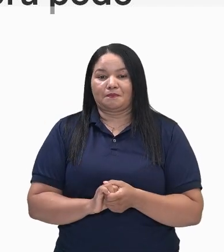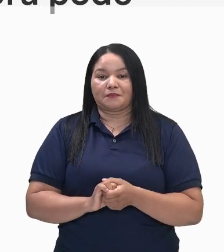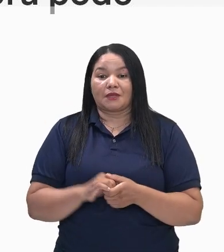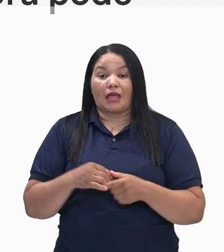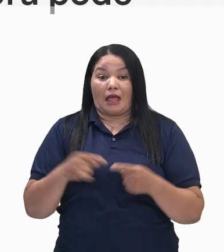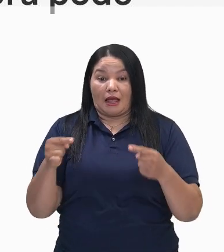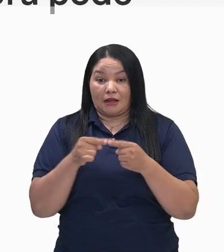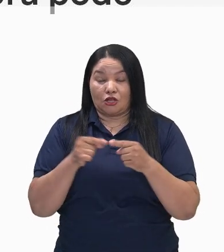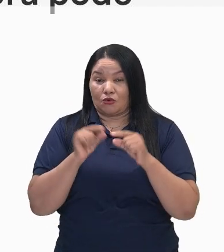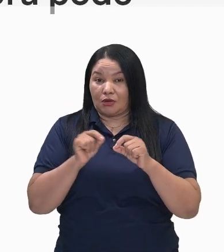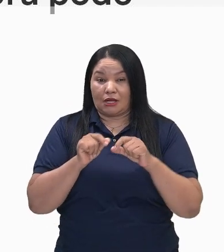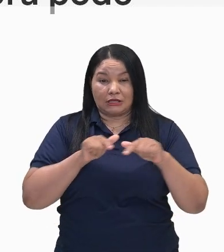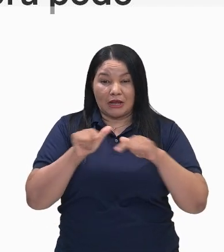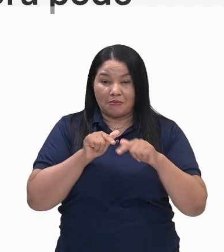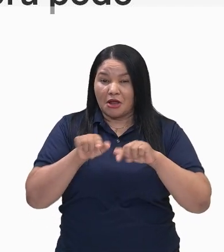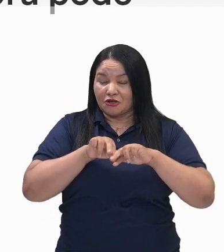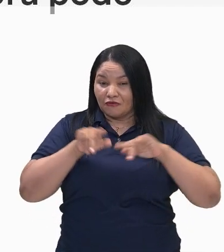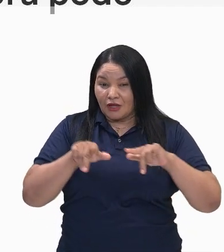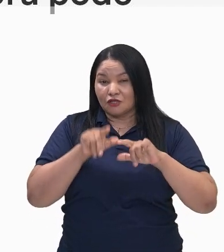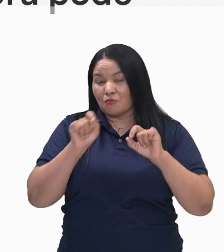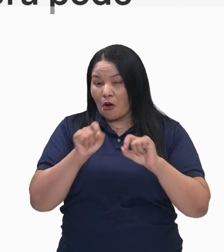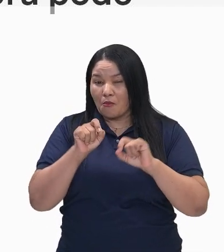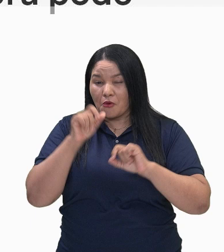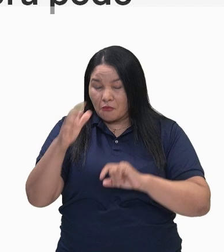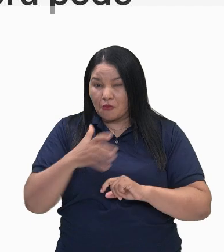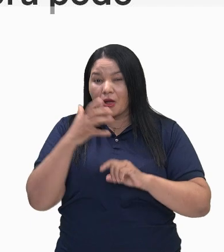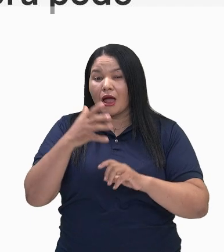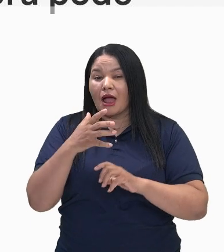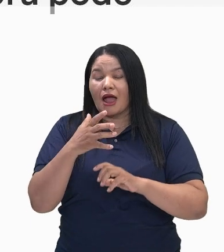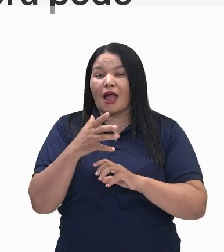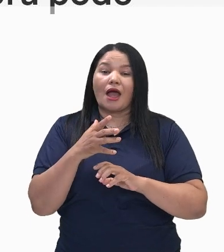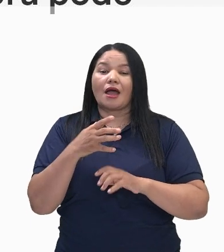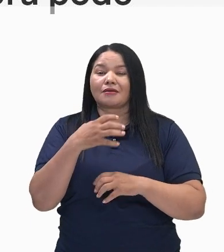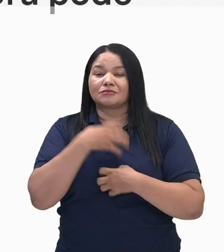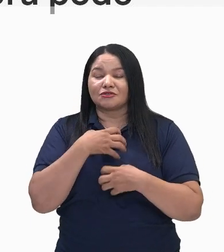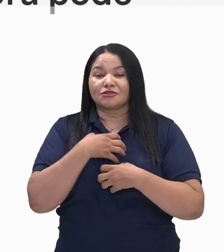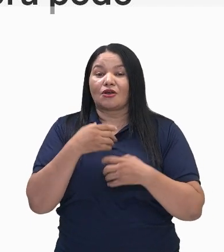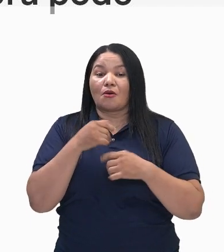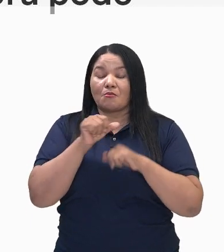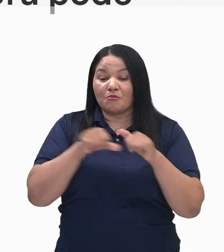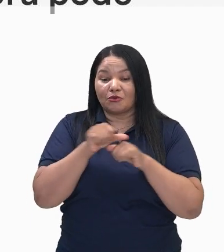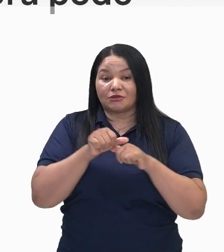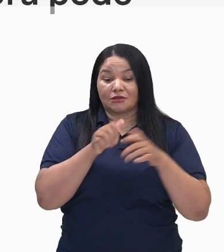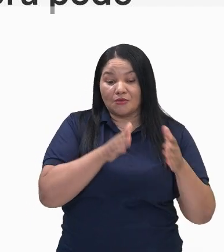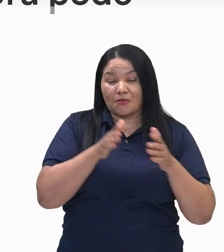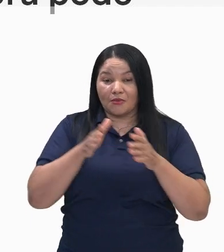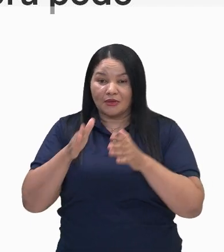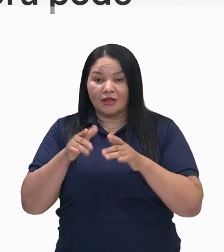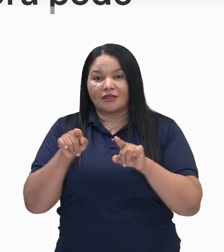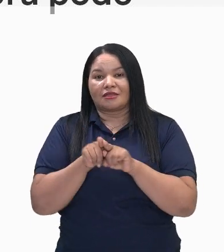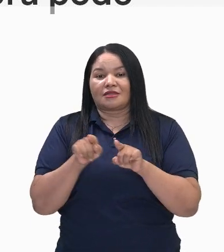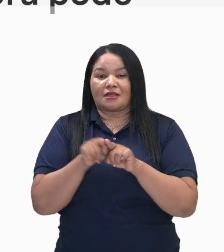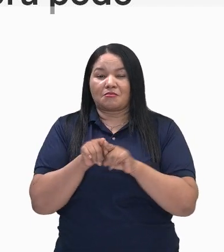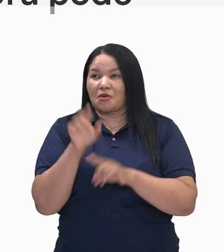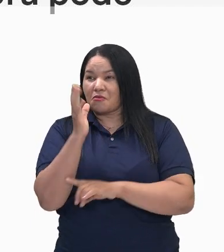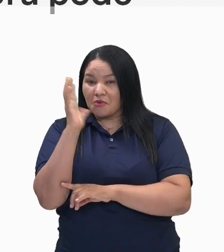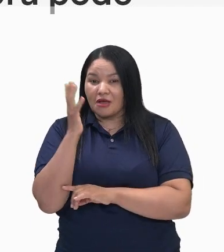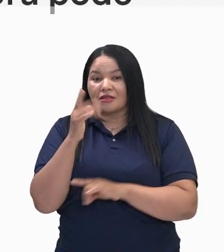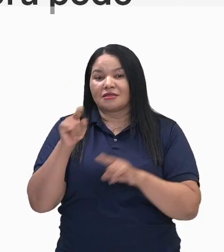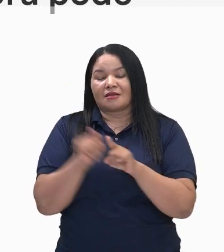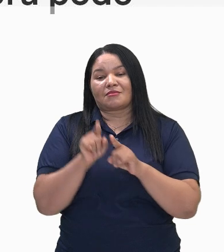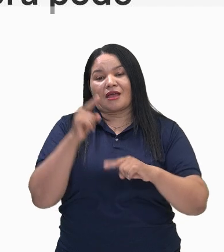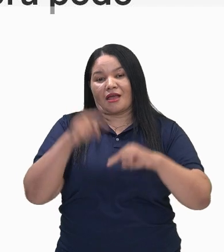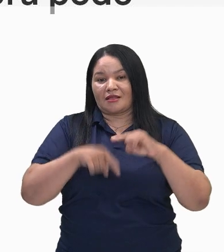funções diversas, como reforçar emoções, indicar mudanças de cena, sugerir atmosfera ou até servir como